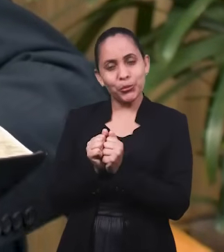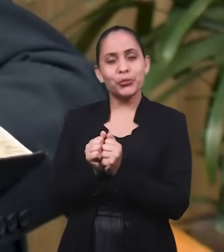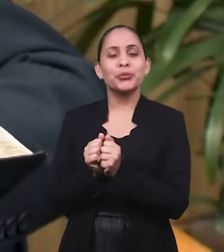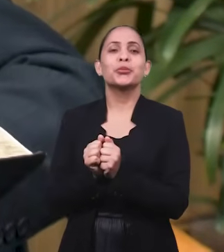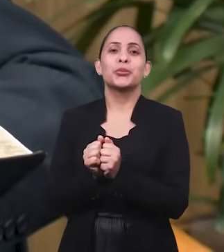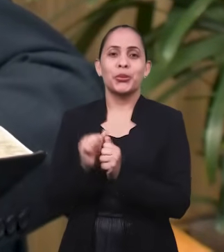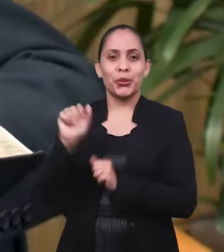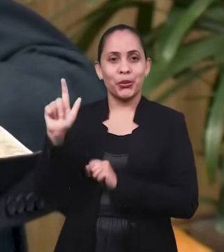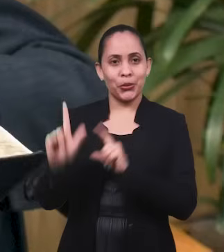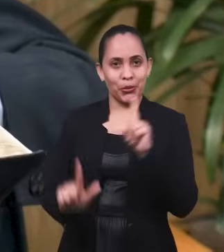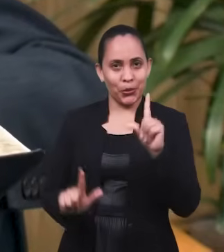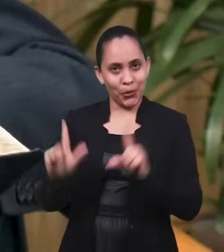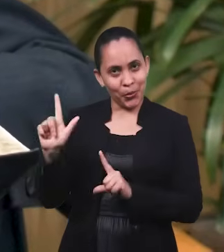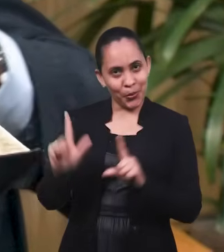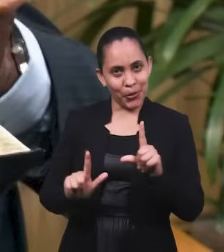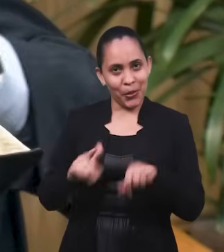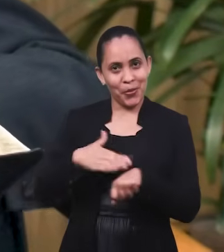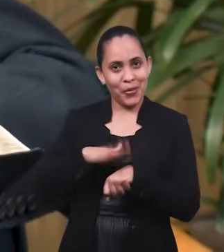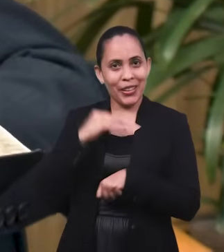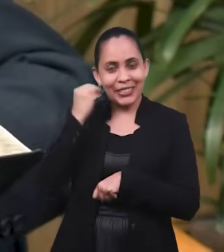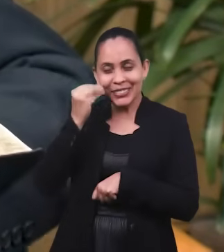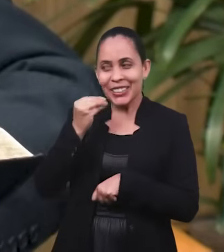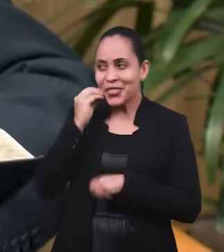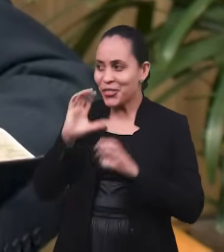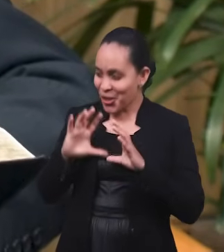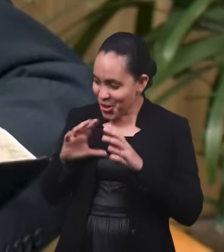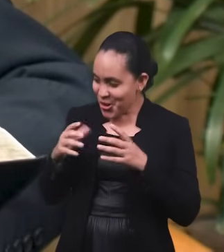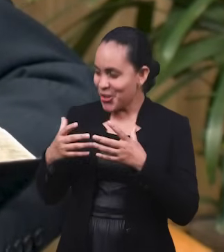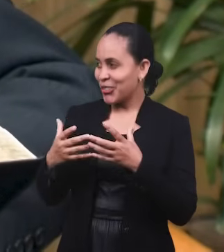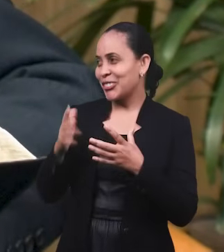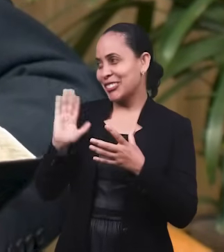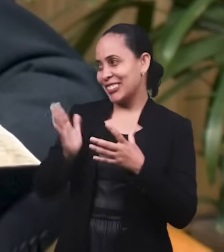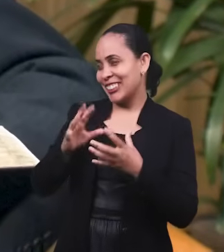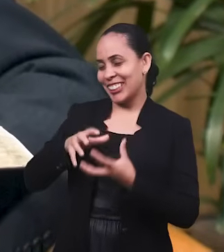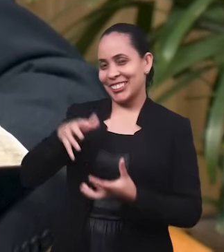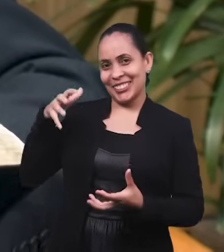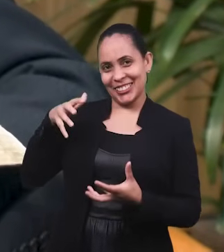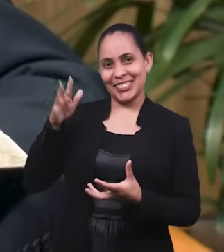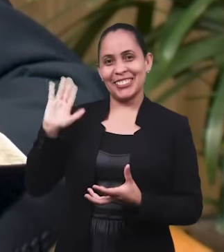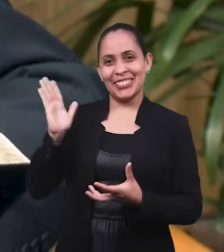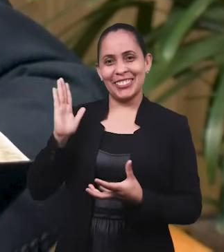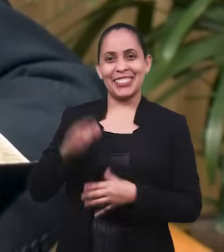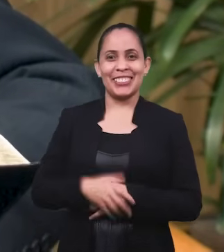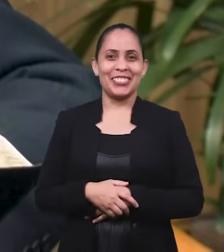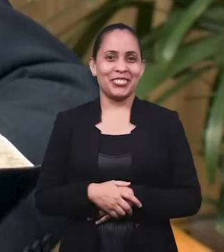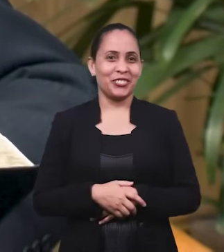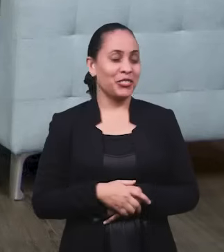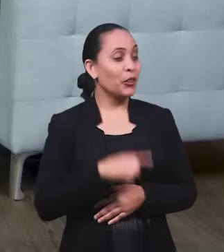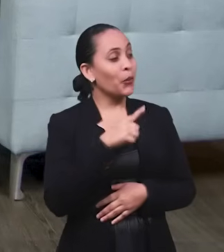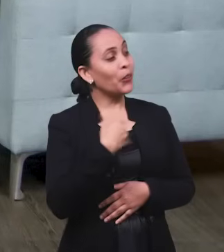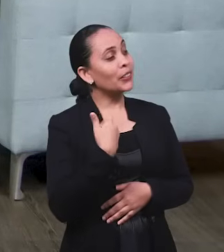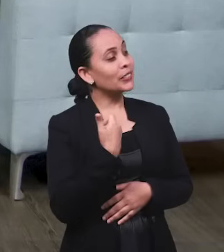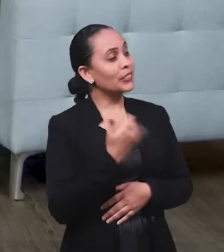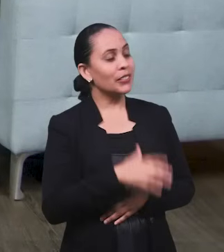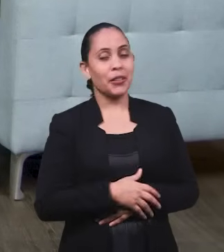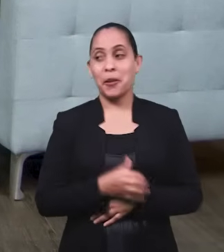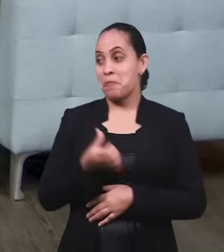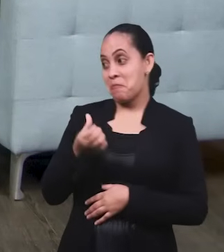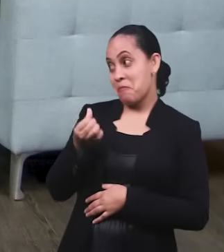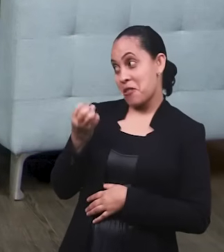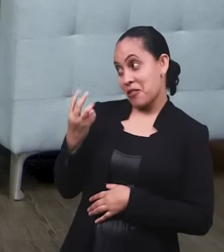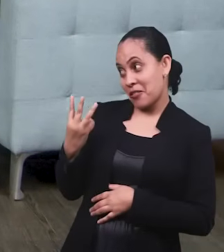no programa Mais Sábios, já fazendo parte já dessa classe também, né? O senhor está há quantos anos, pastor?